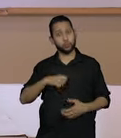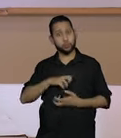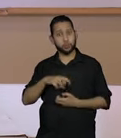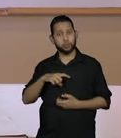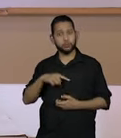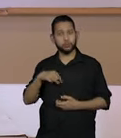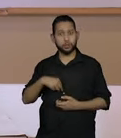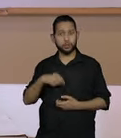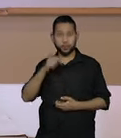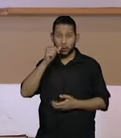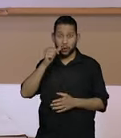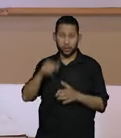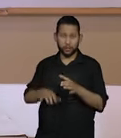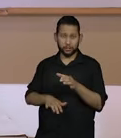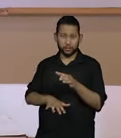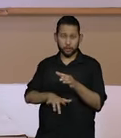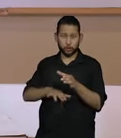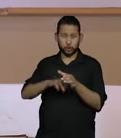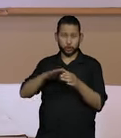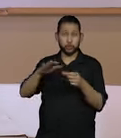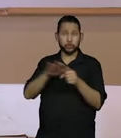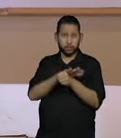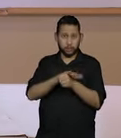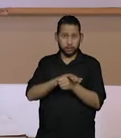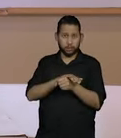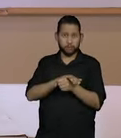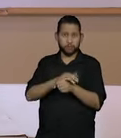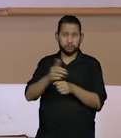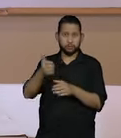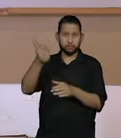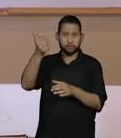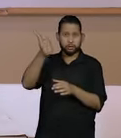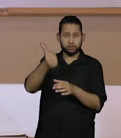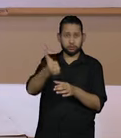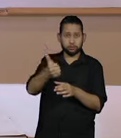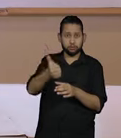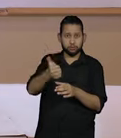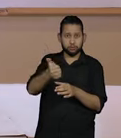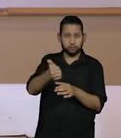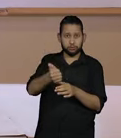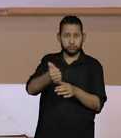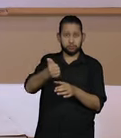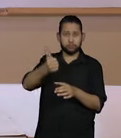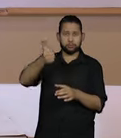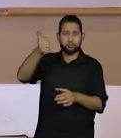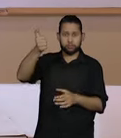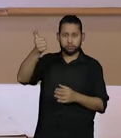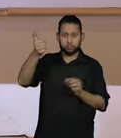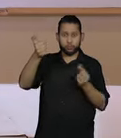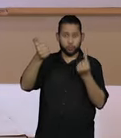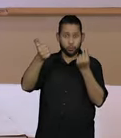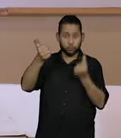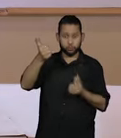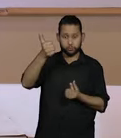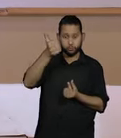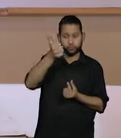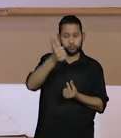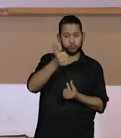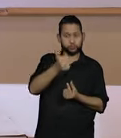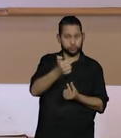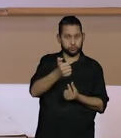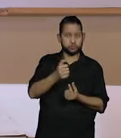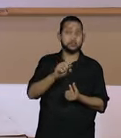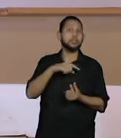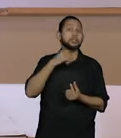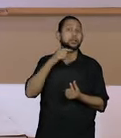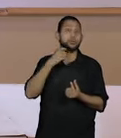Como o tubo está cheio, dá para a gente pegar direto na pipeta. Porém, se não der,